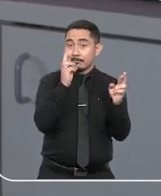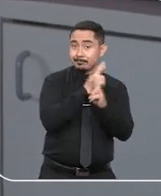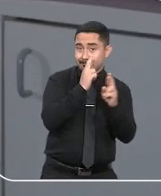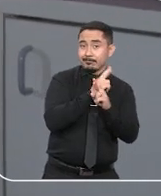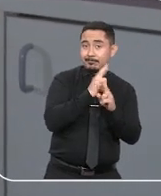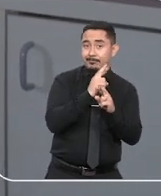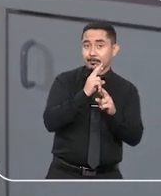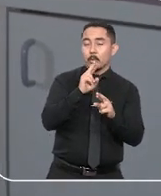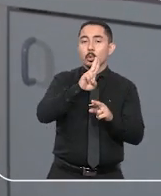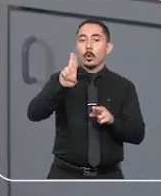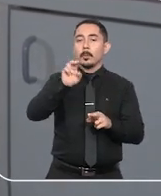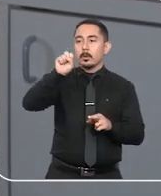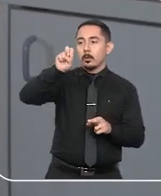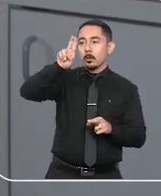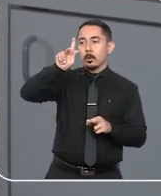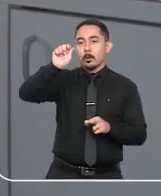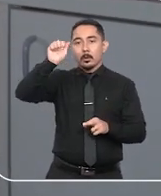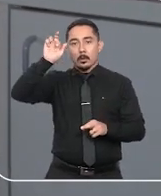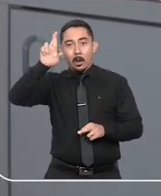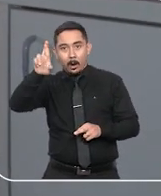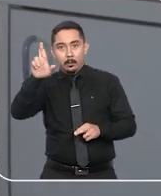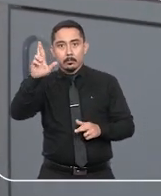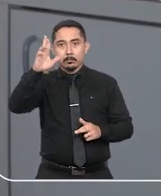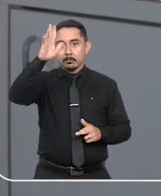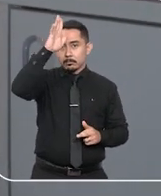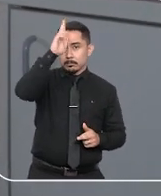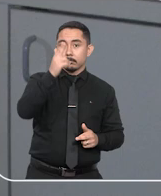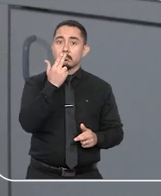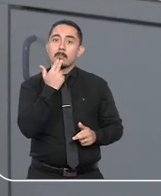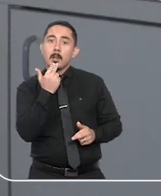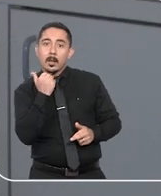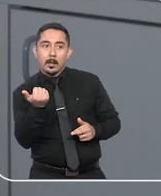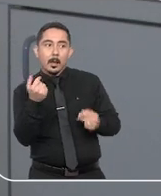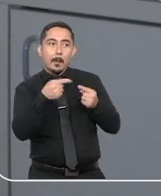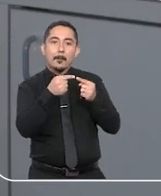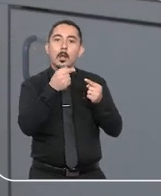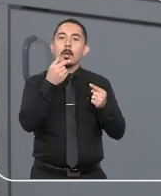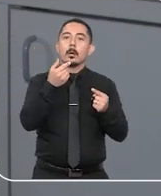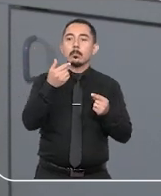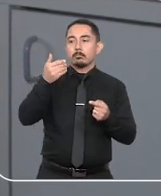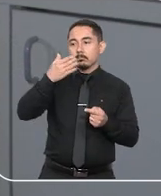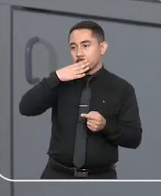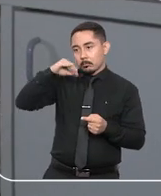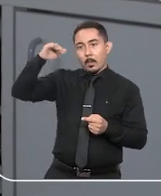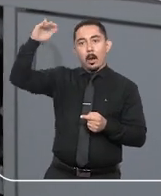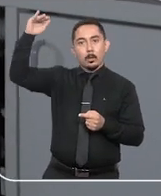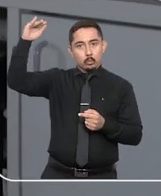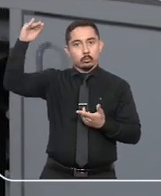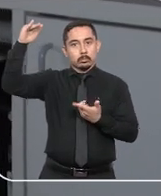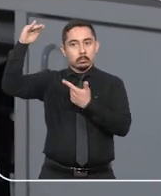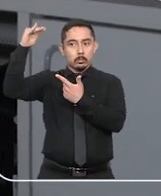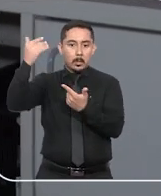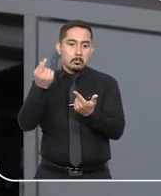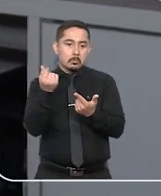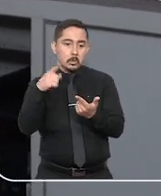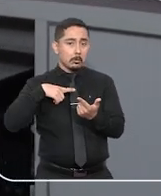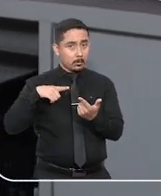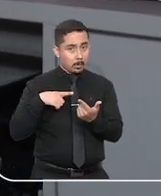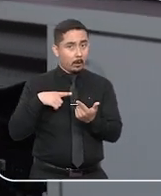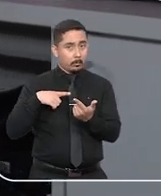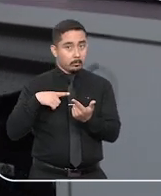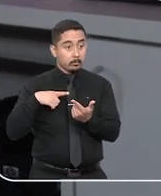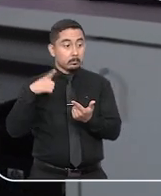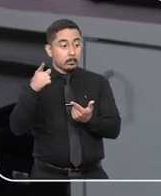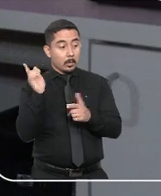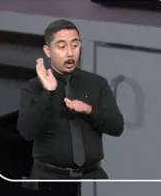de relacionamento Sugar. Sugar Daddy ou Mami descreve uma pessoa mais velha, geralmente economicamente estável,